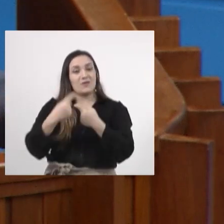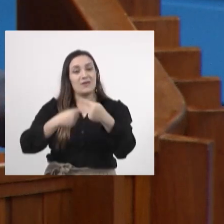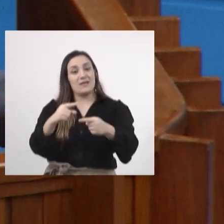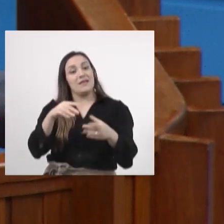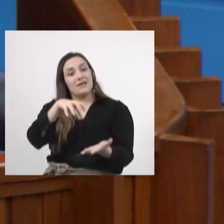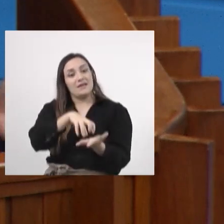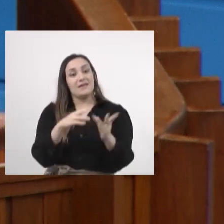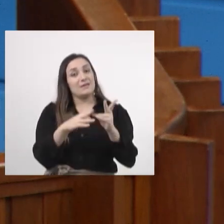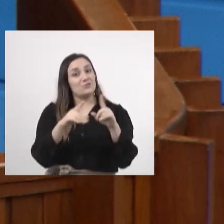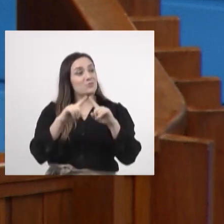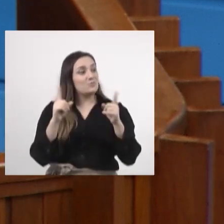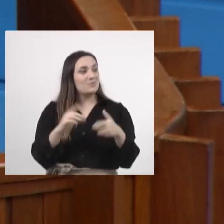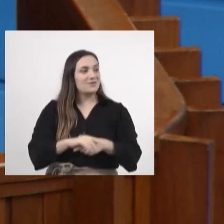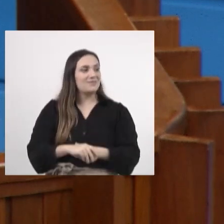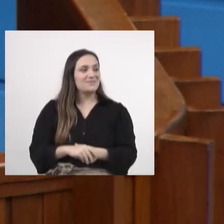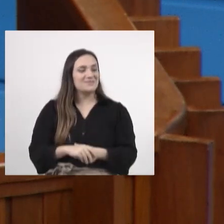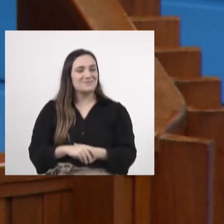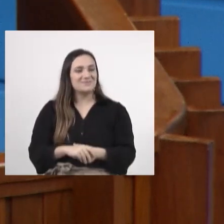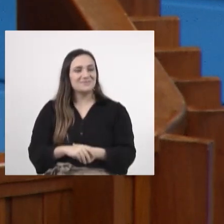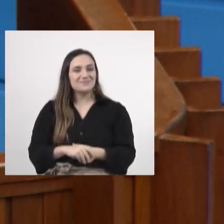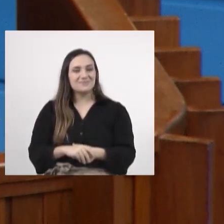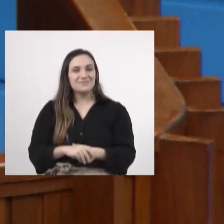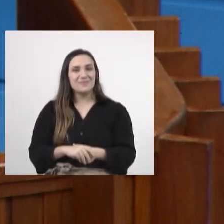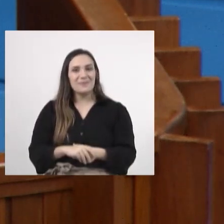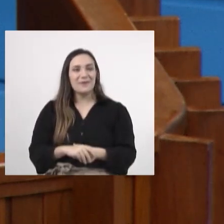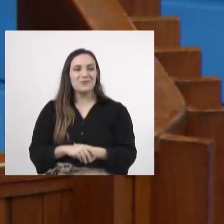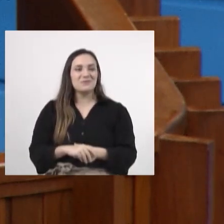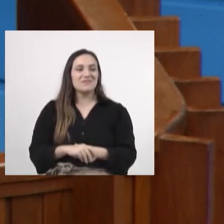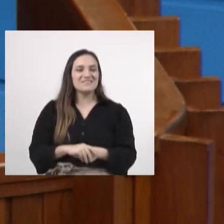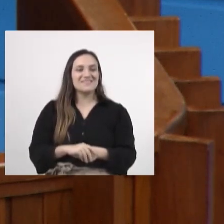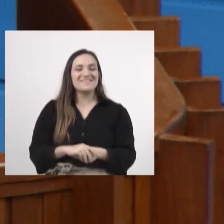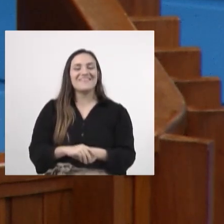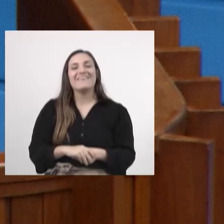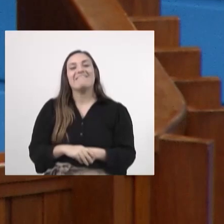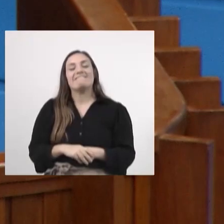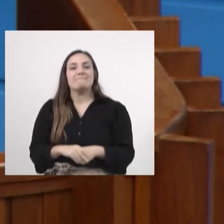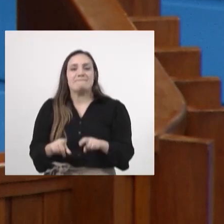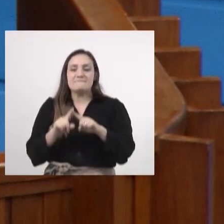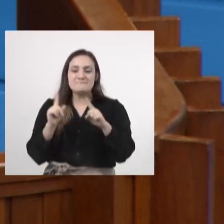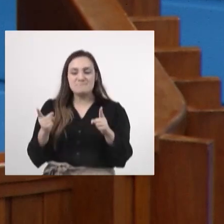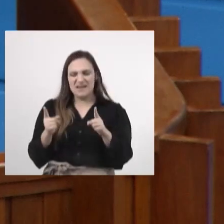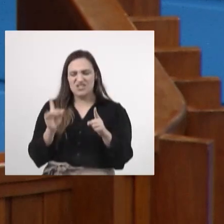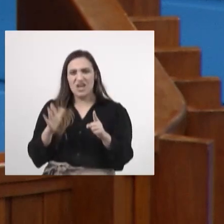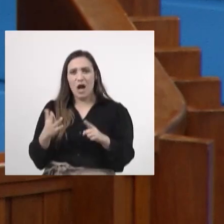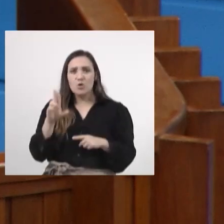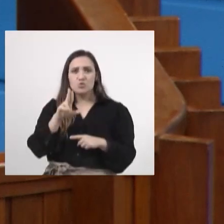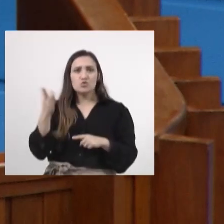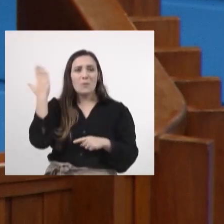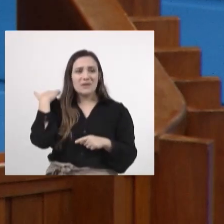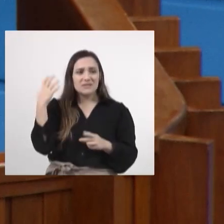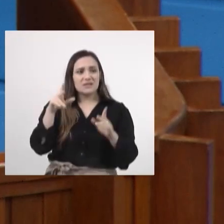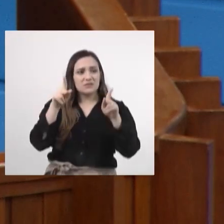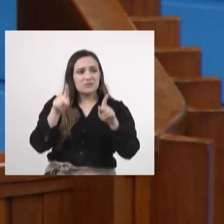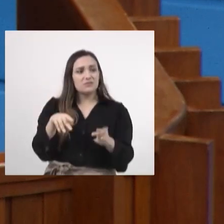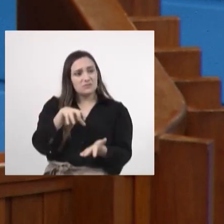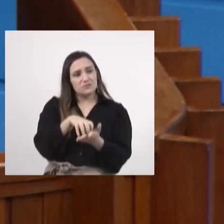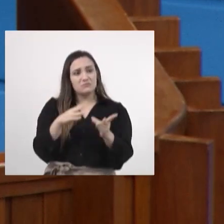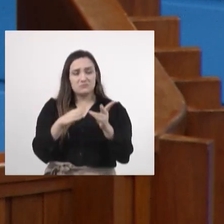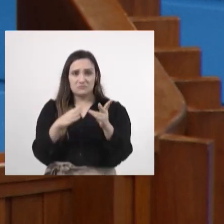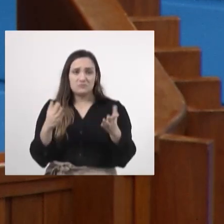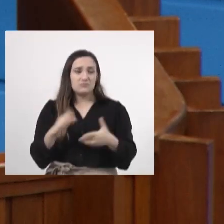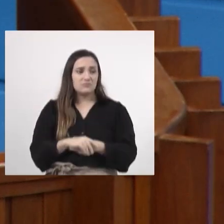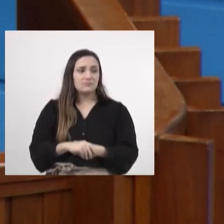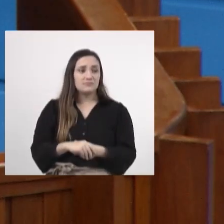porque o Brasil é dos índios. Então, ela foi contra e tal, mas graças a Deus,